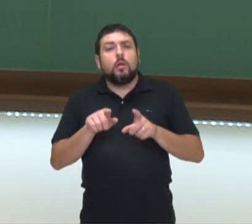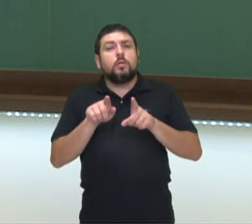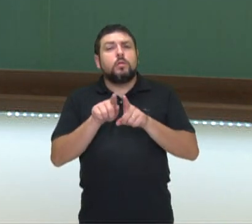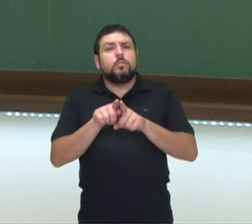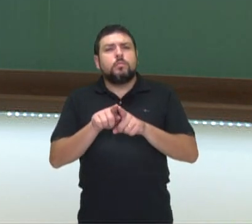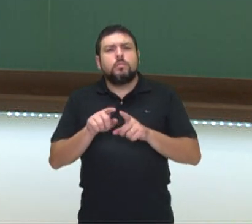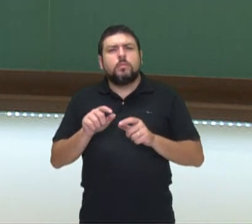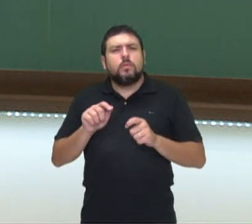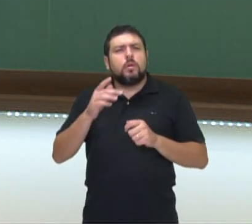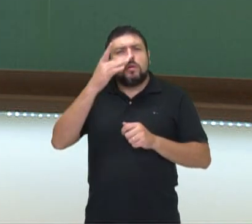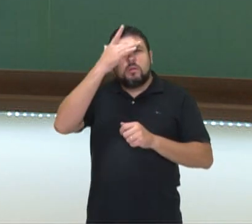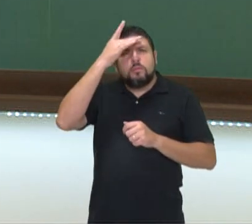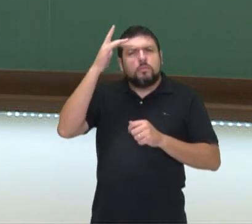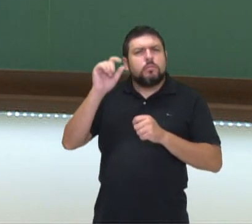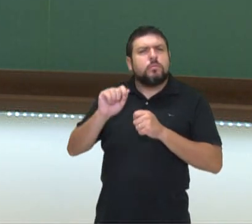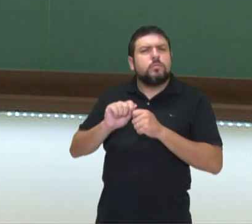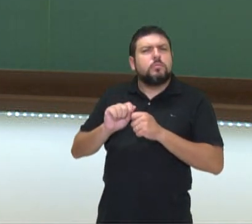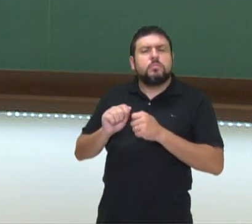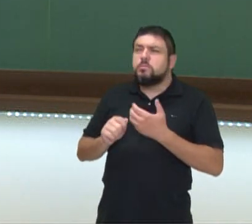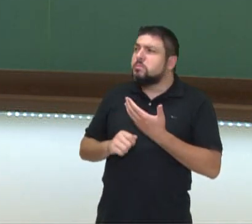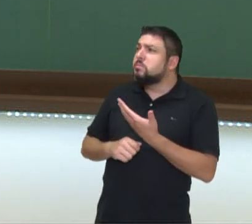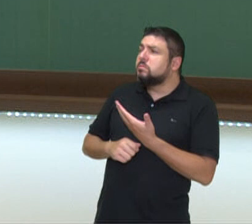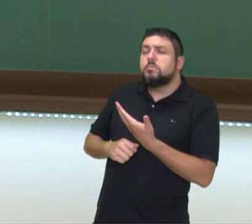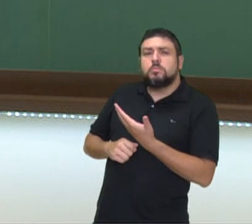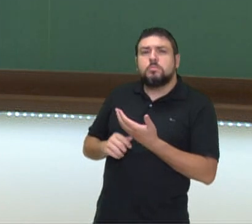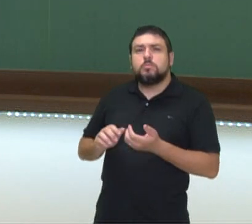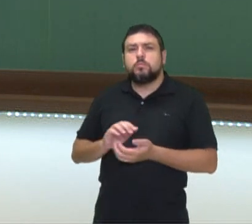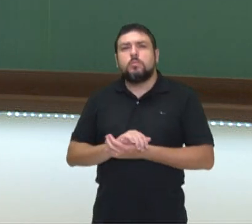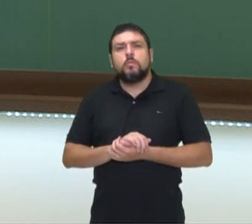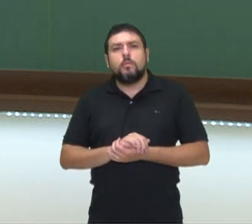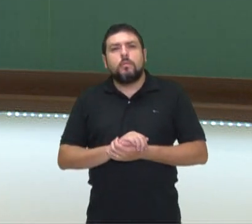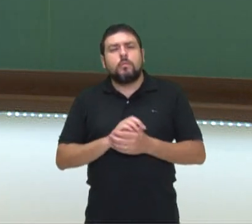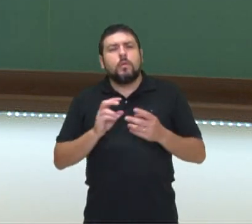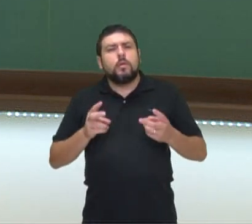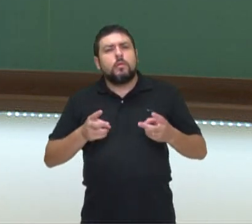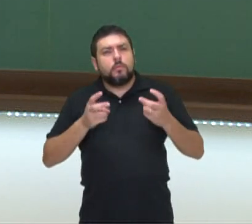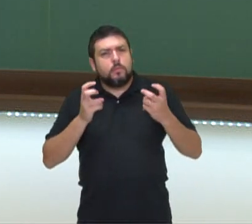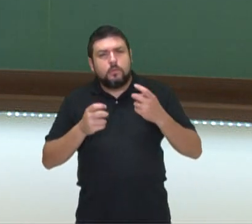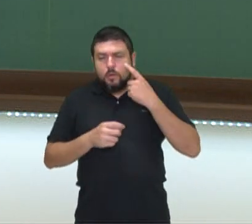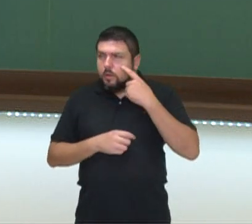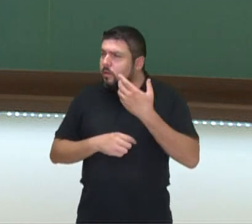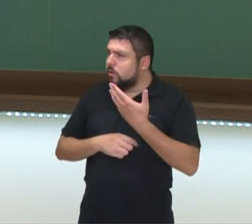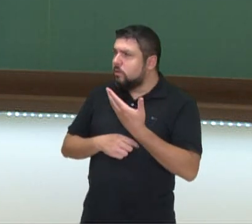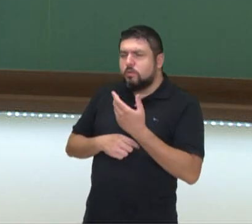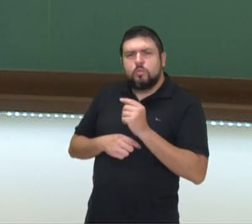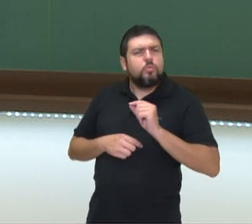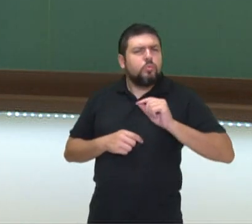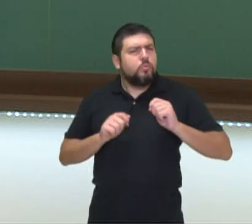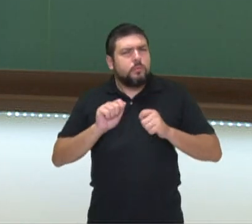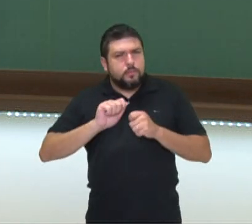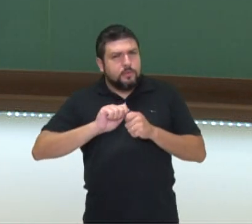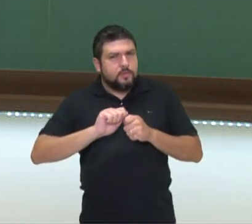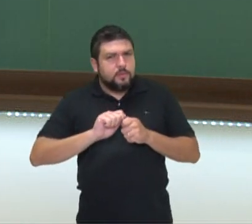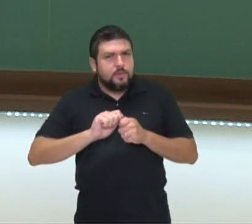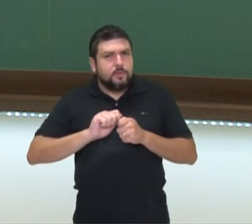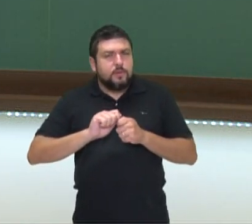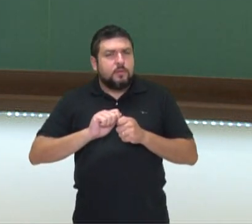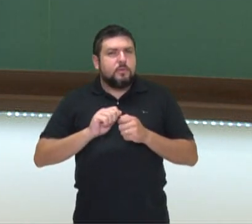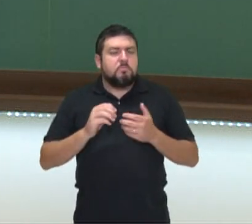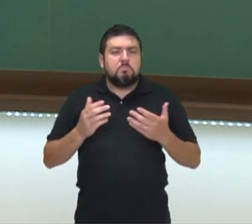estão fazendo? Então, observe bem a cena, as pessoas, o que elas estão fazendo, as ações que podem